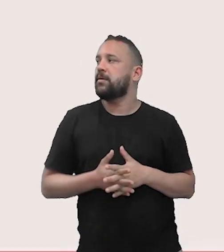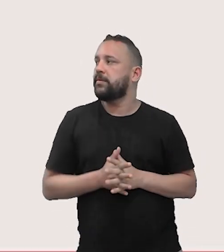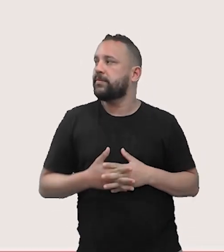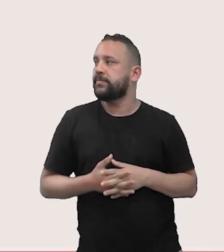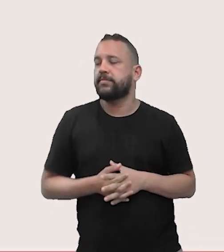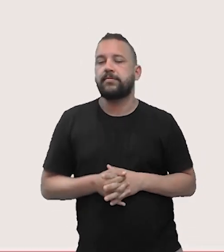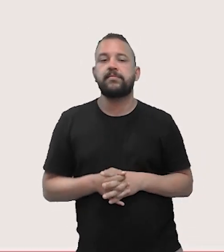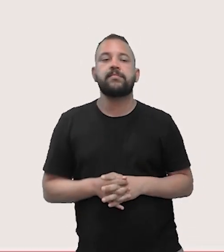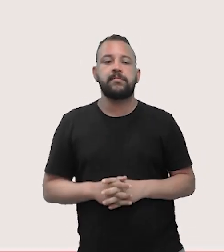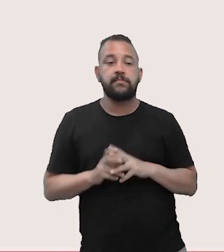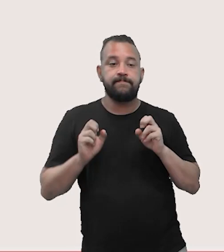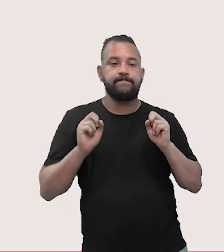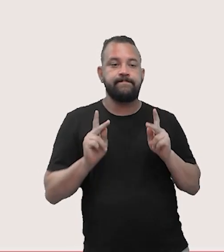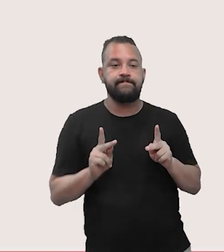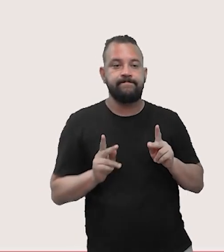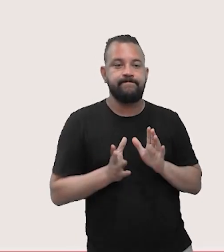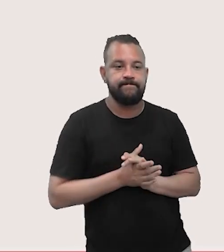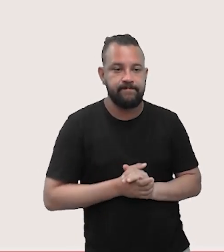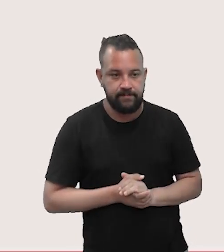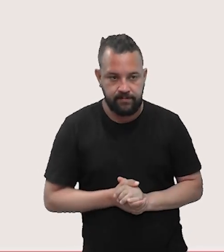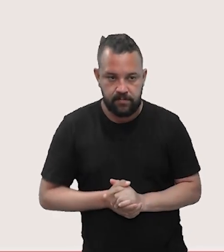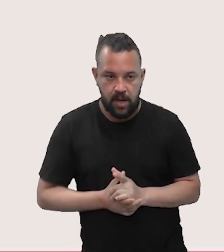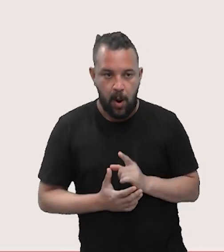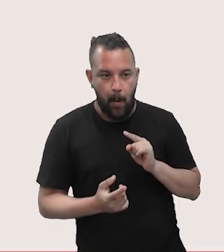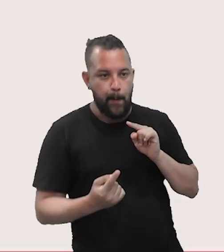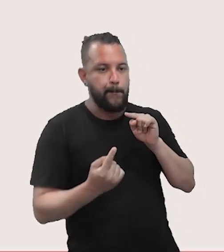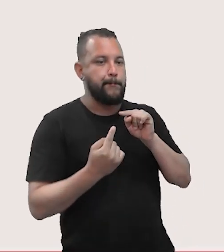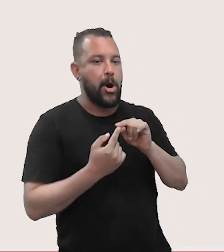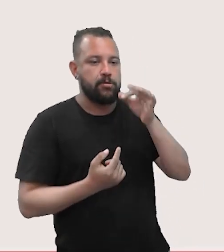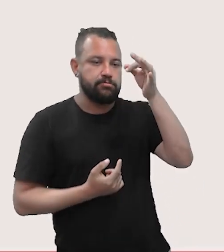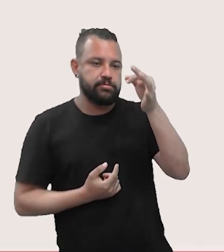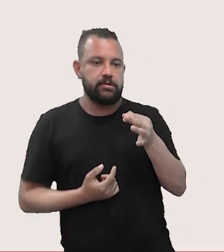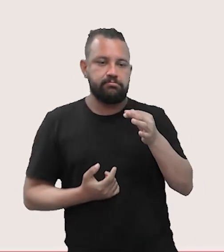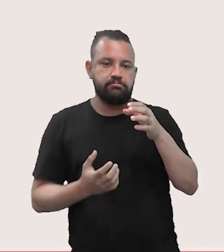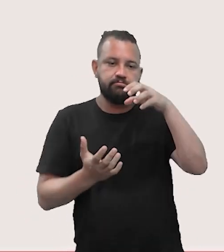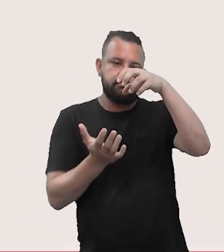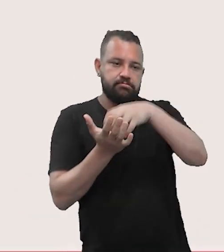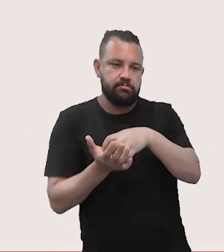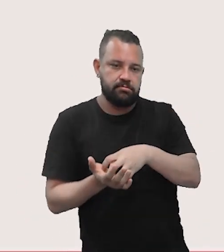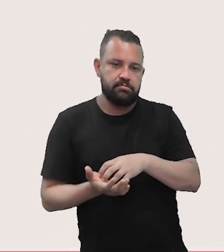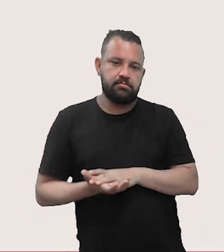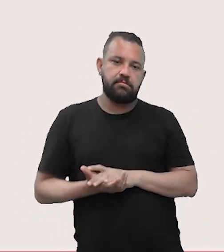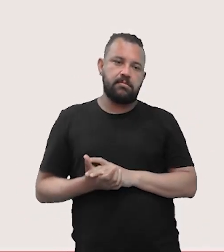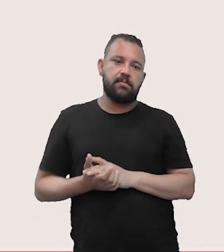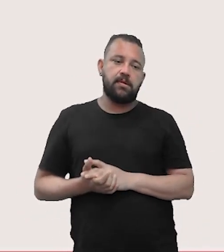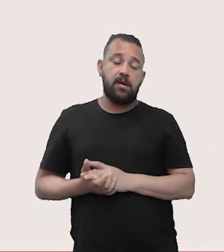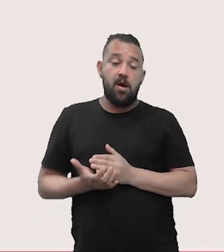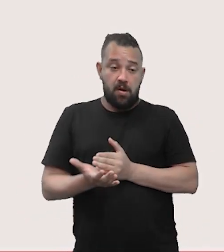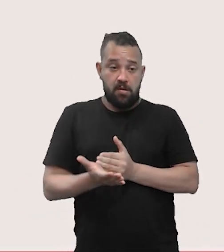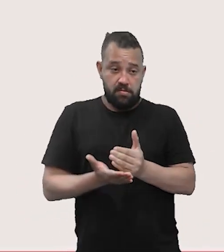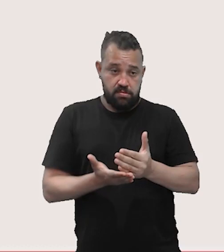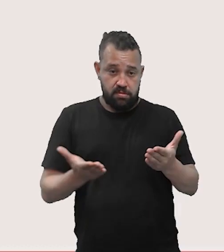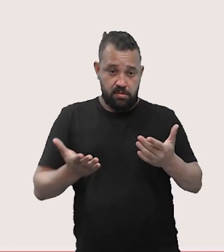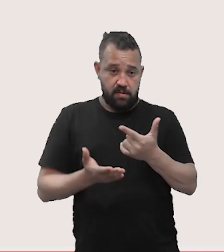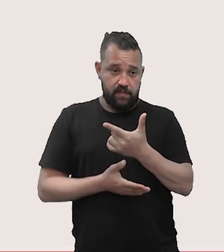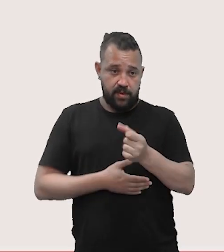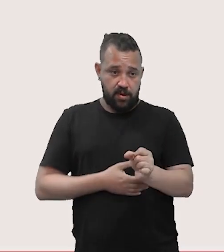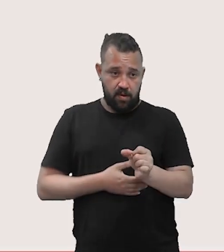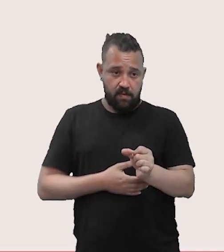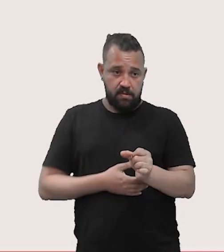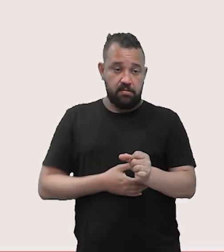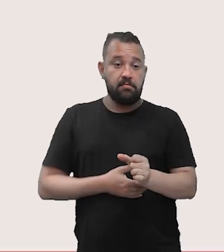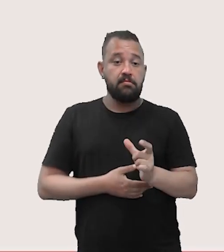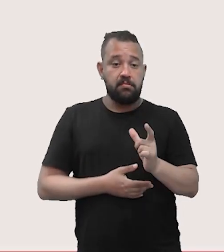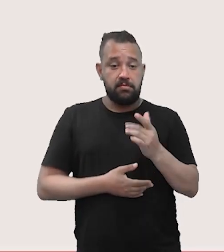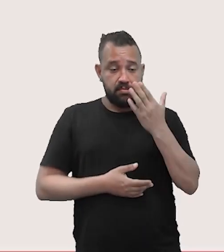mediana, beleza? Ou seja, é o ponto central do meu rol. A partir desse 29 aí, eu sei